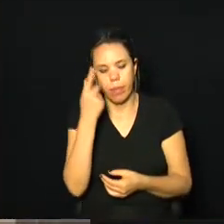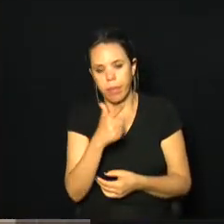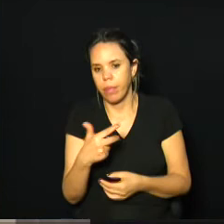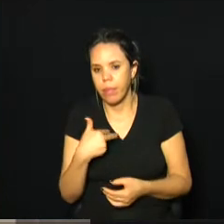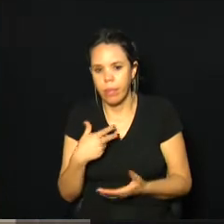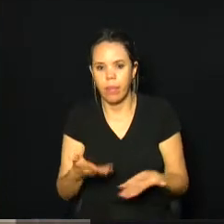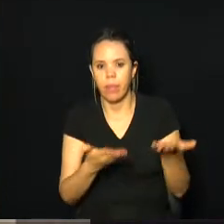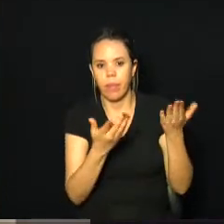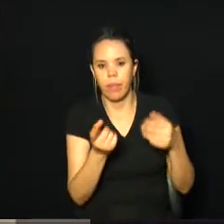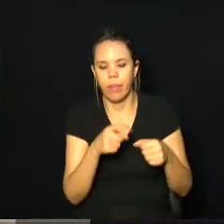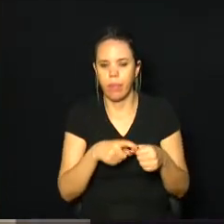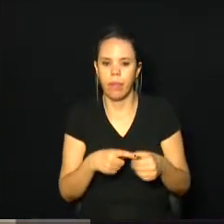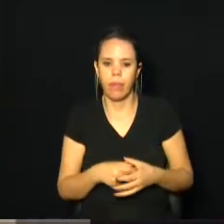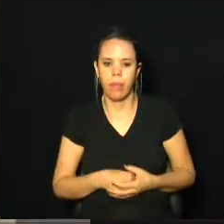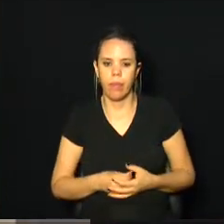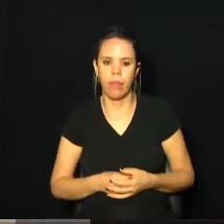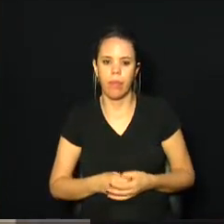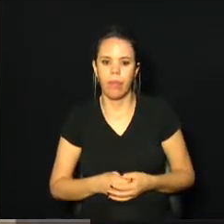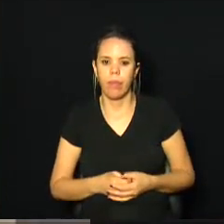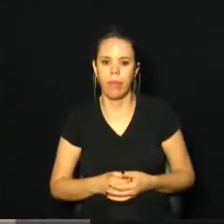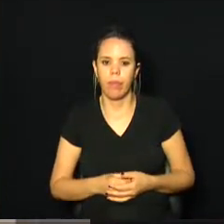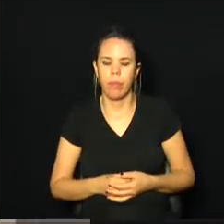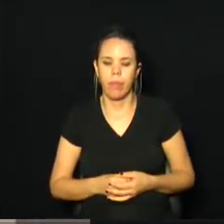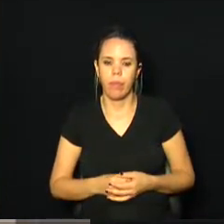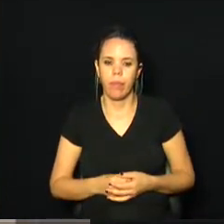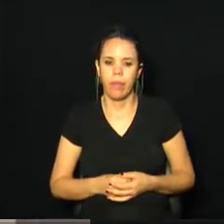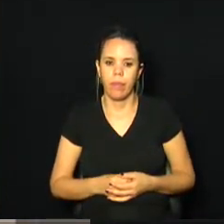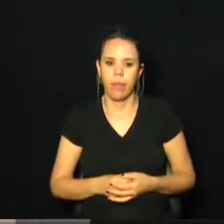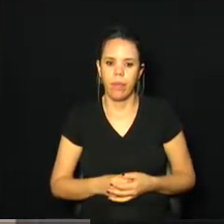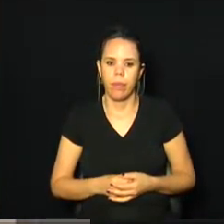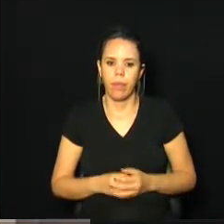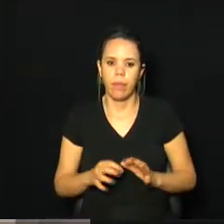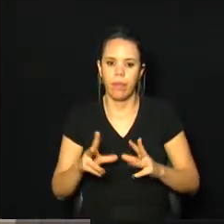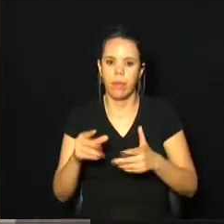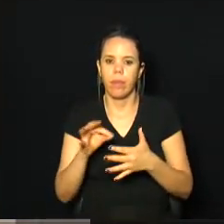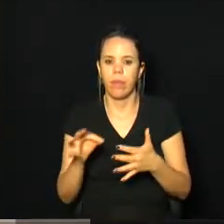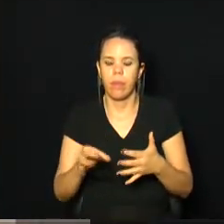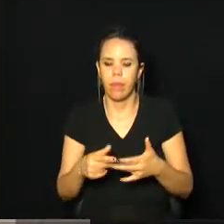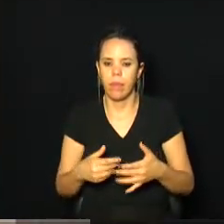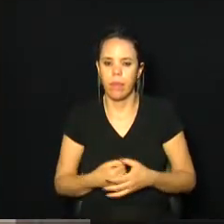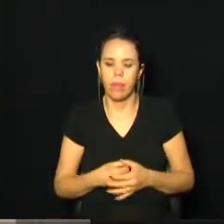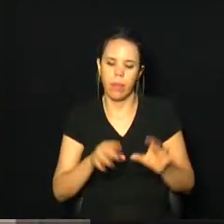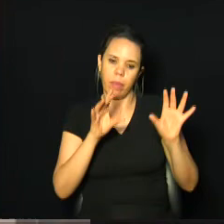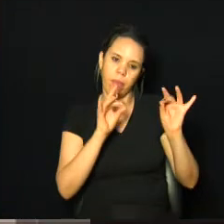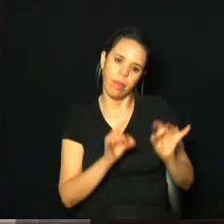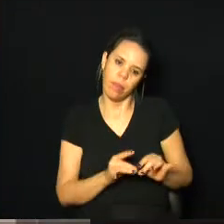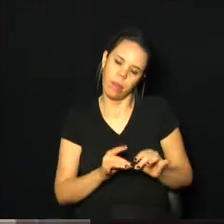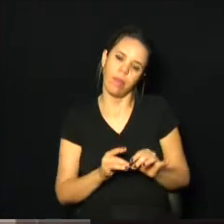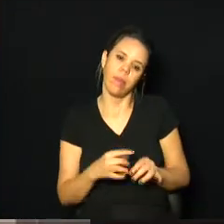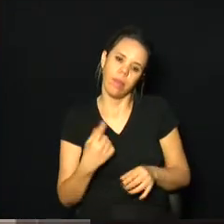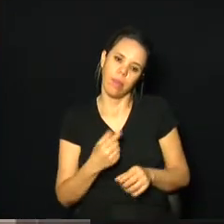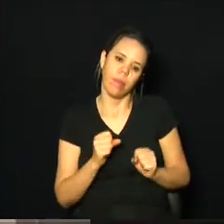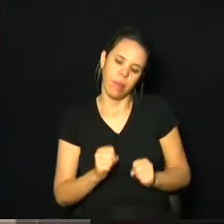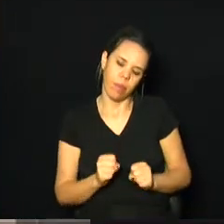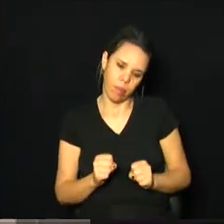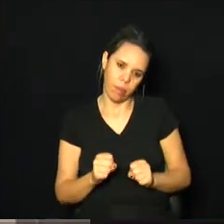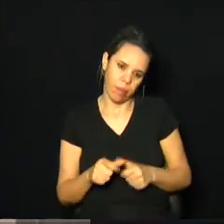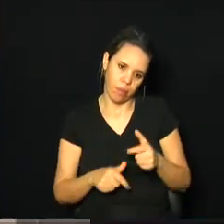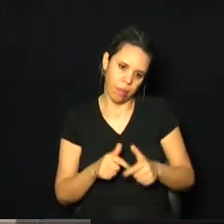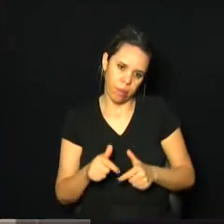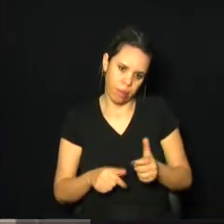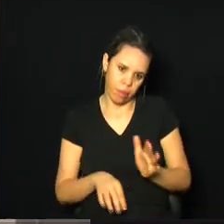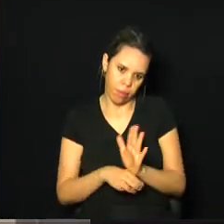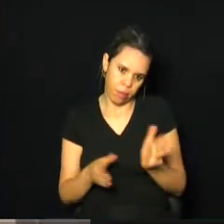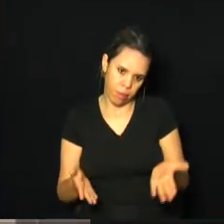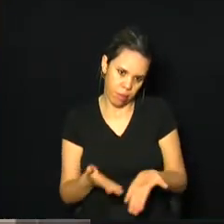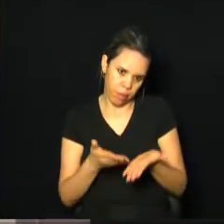de ir e voltar, né? Então, assim, tudo isso são pequenos detalhes que a gente pode estar trabalhando e